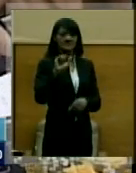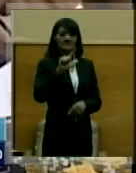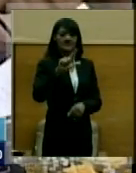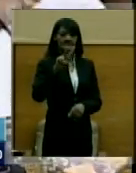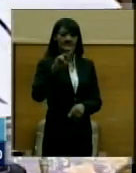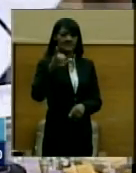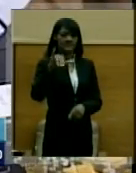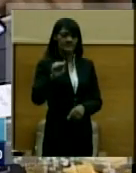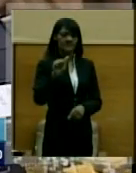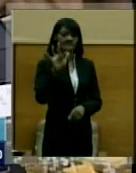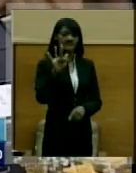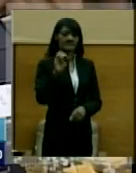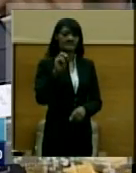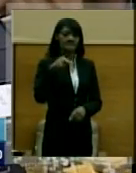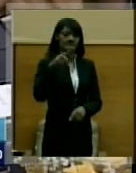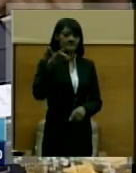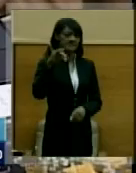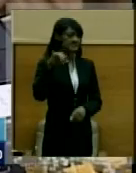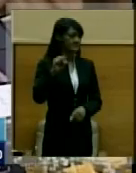Fontes.